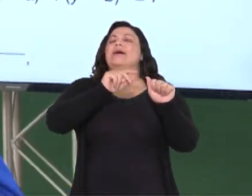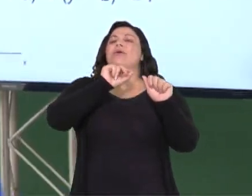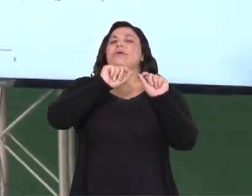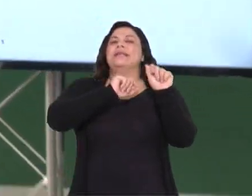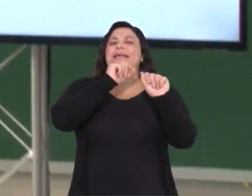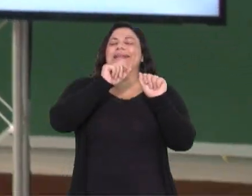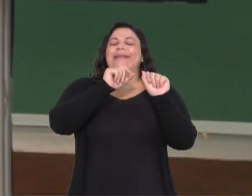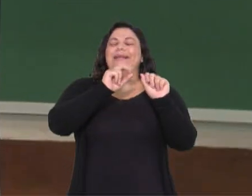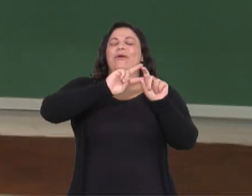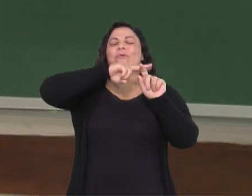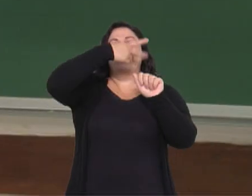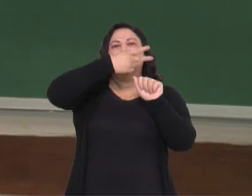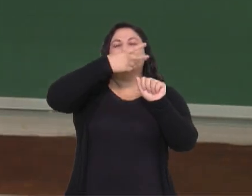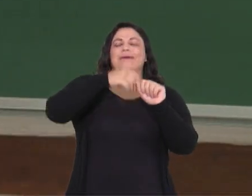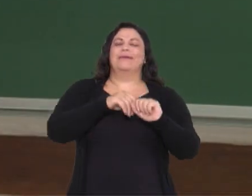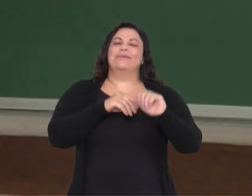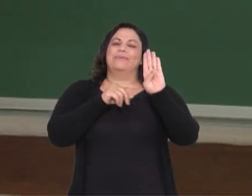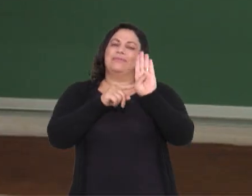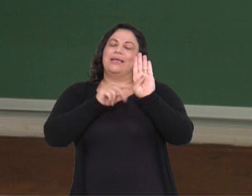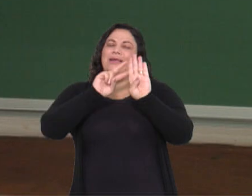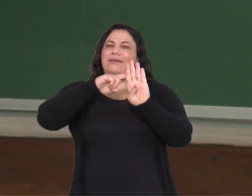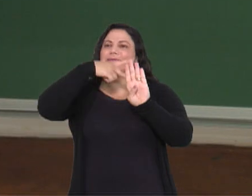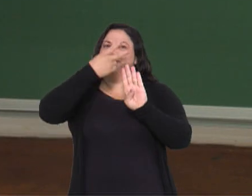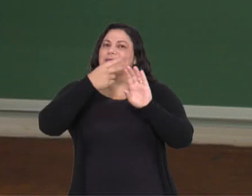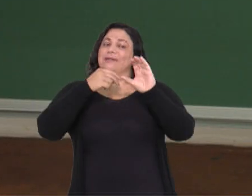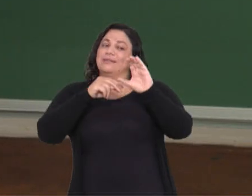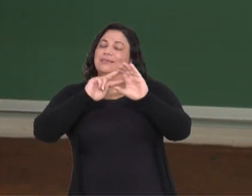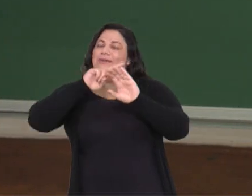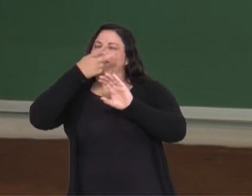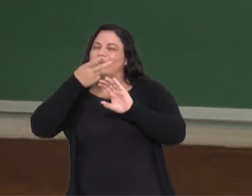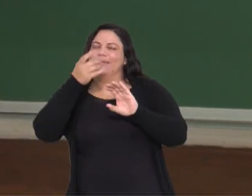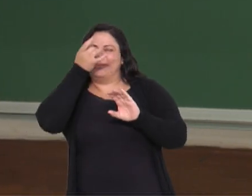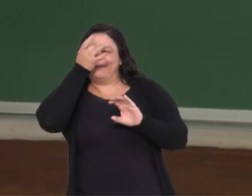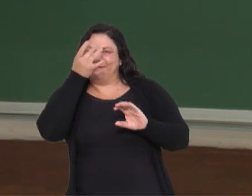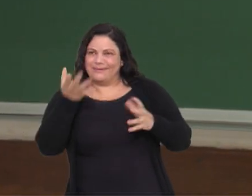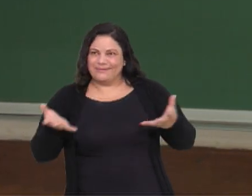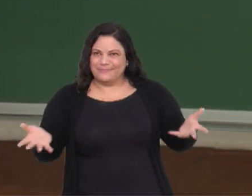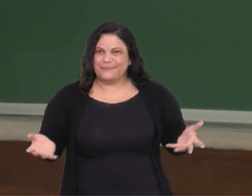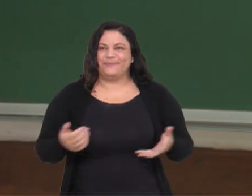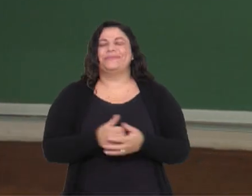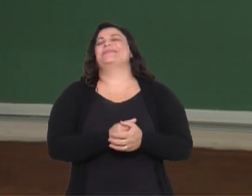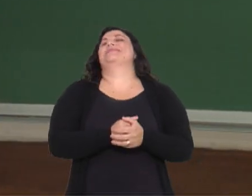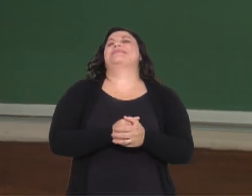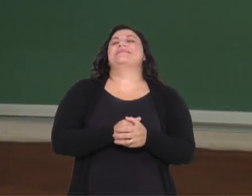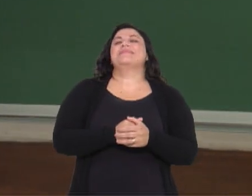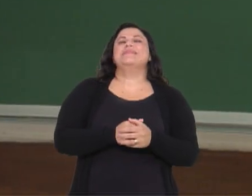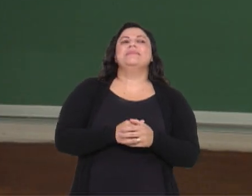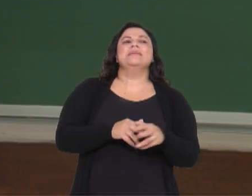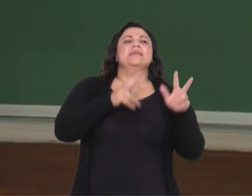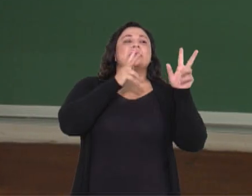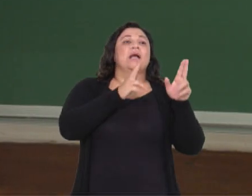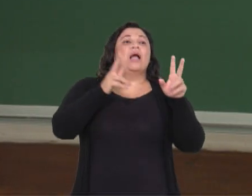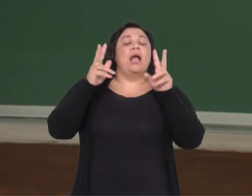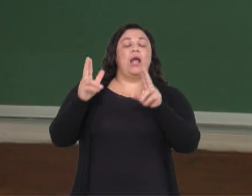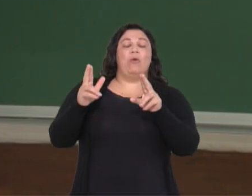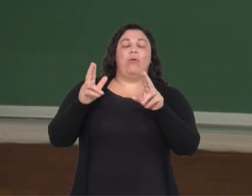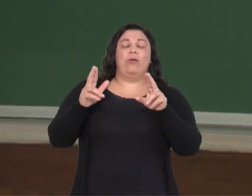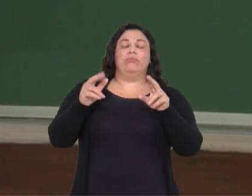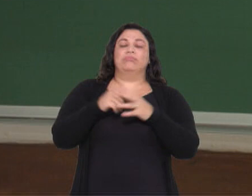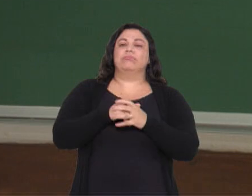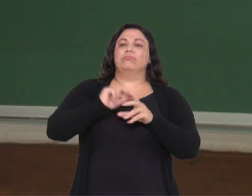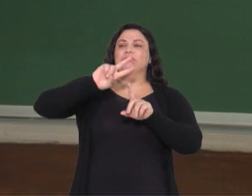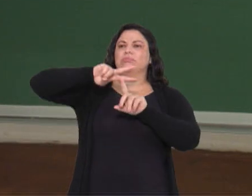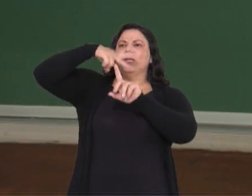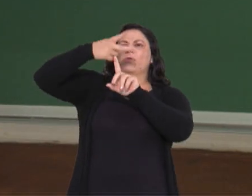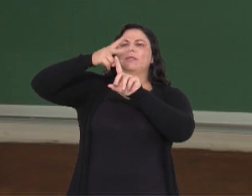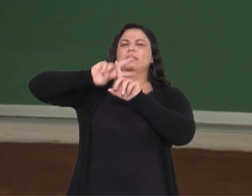vamos voltar lá. Ó, raio ao quadrado é igual a este trecho ao quadrado mais